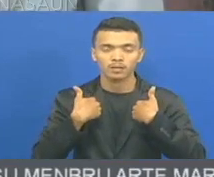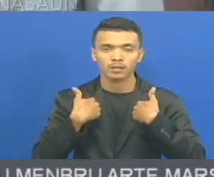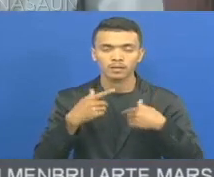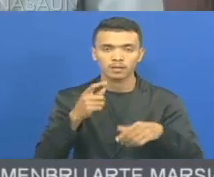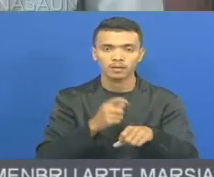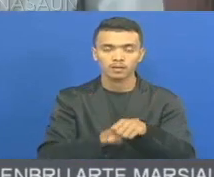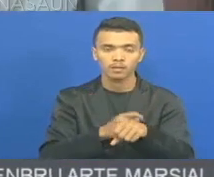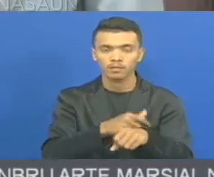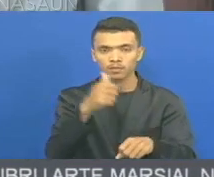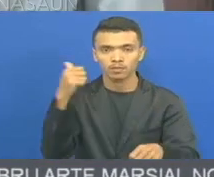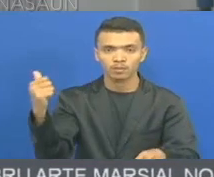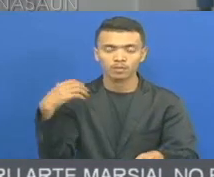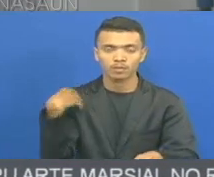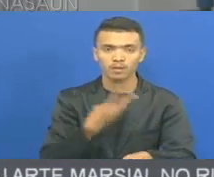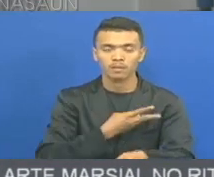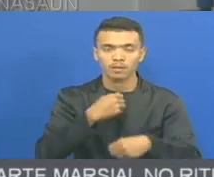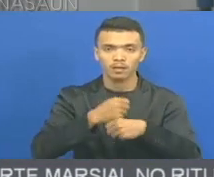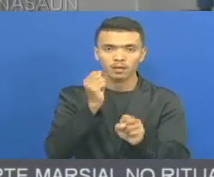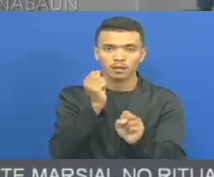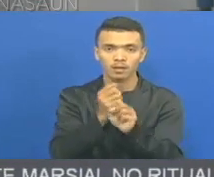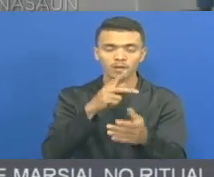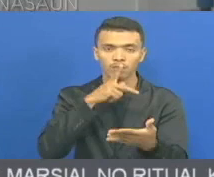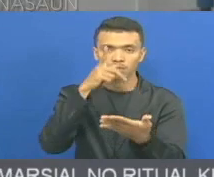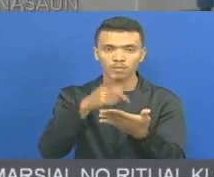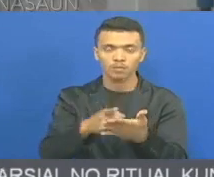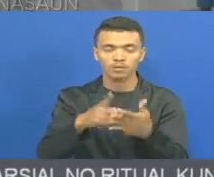tempo levar a minha a proposta, a